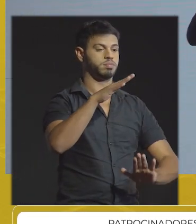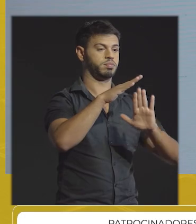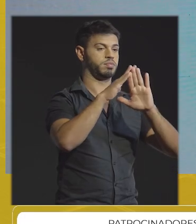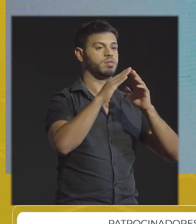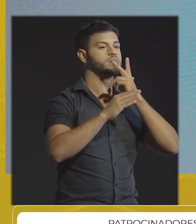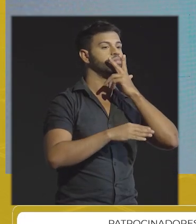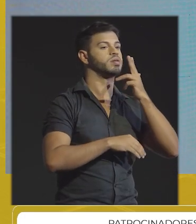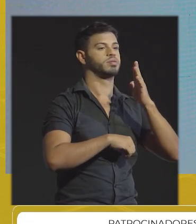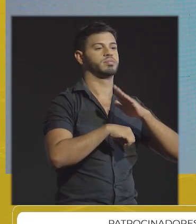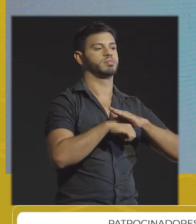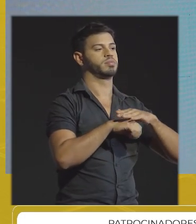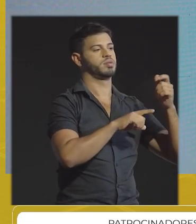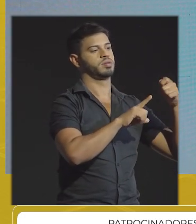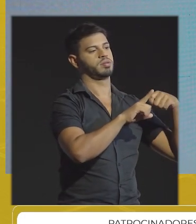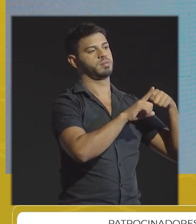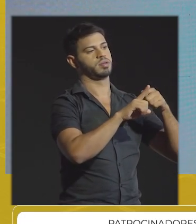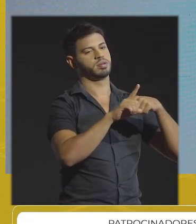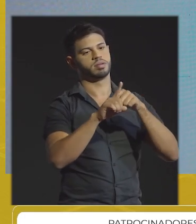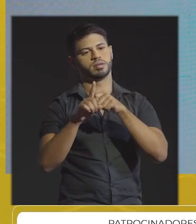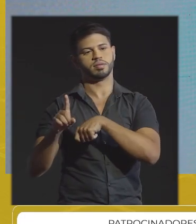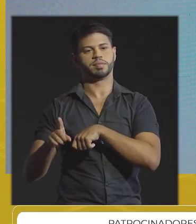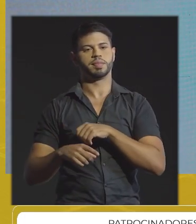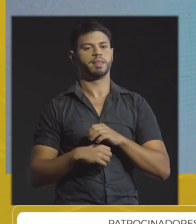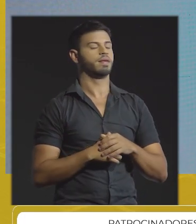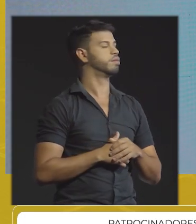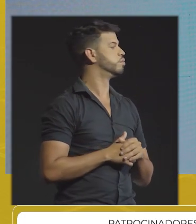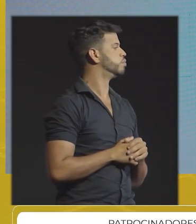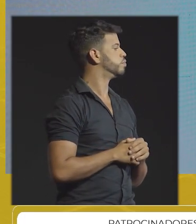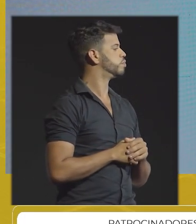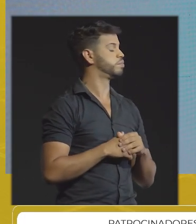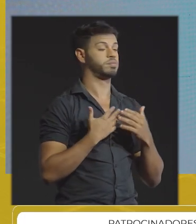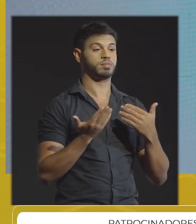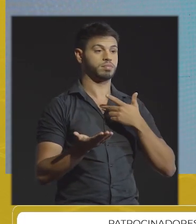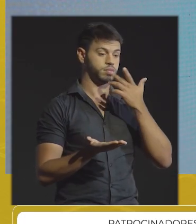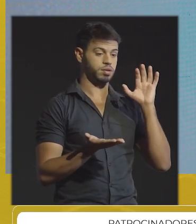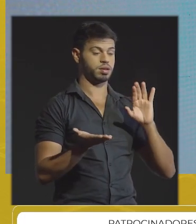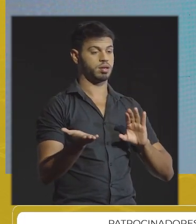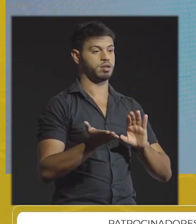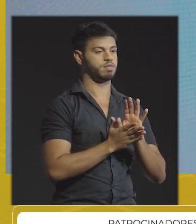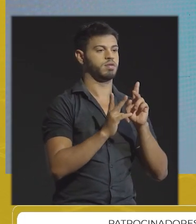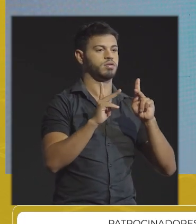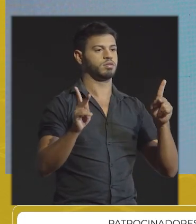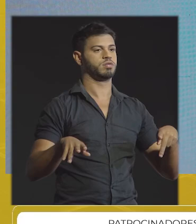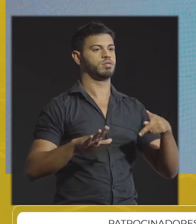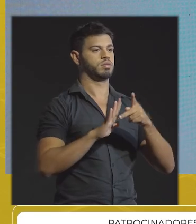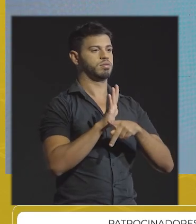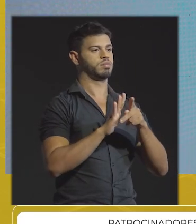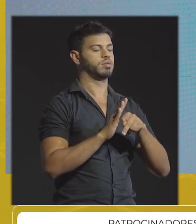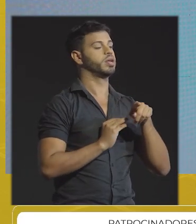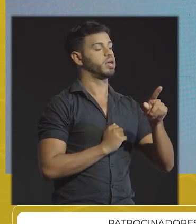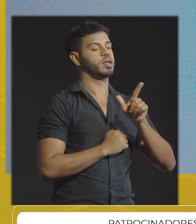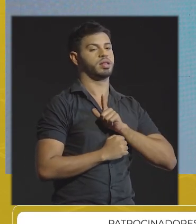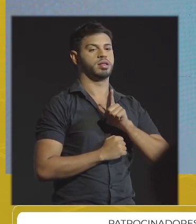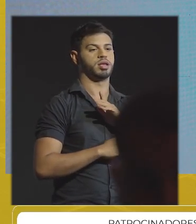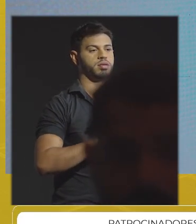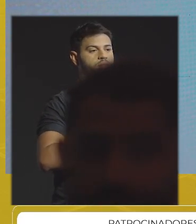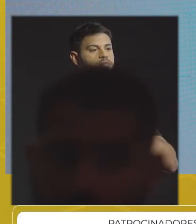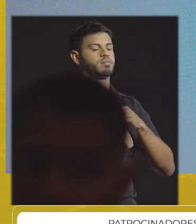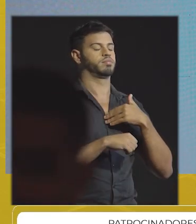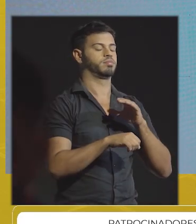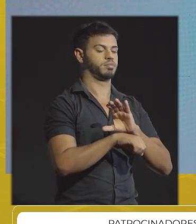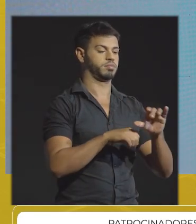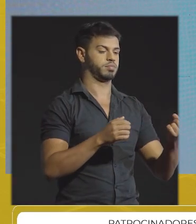é questão de meses tá então quem investe num projeto de autoprodução ele tem previsibilidade de